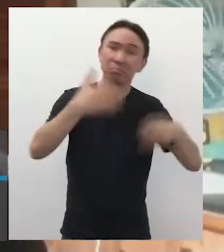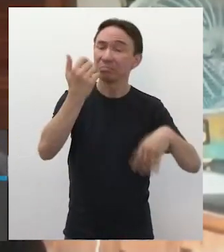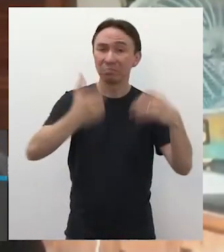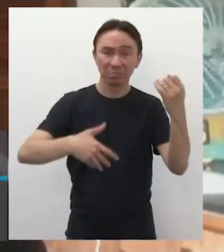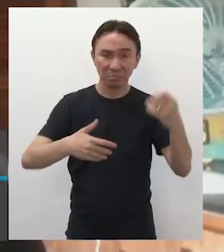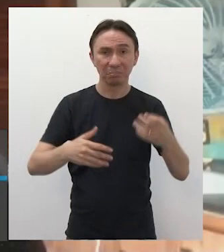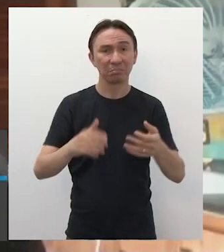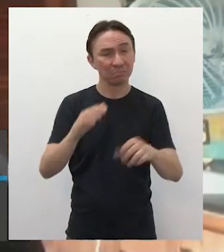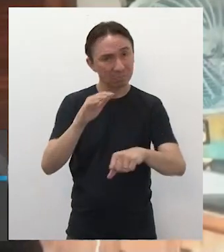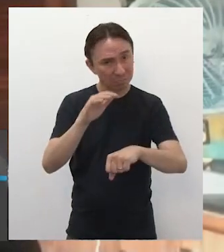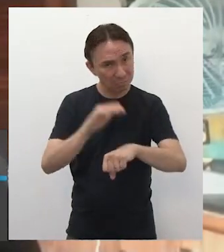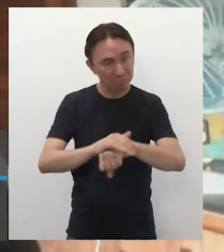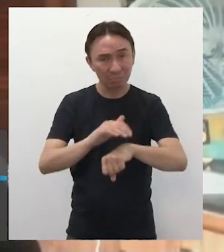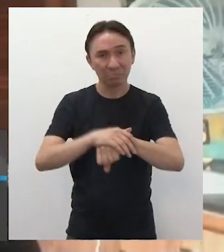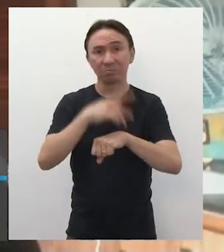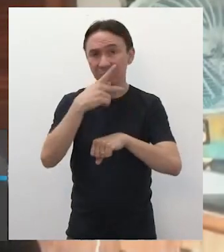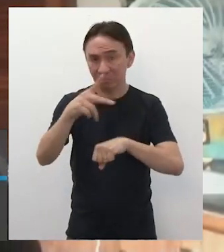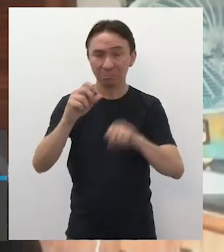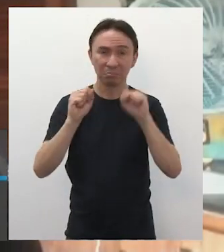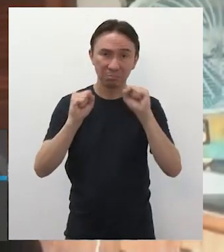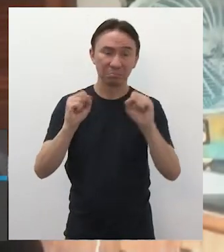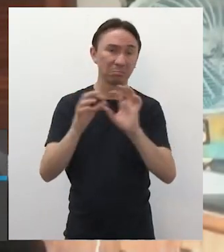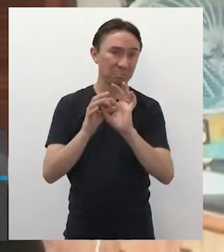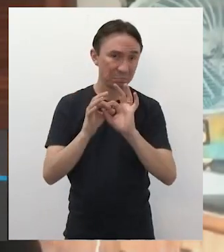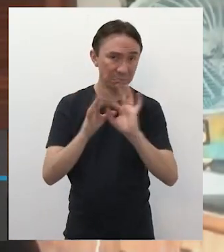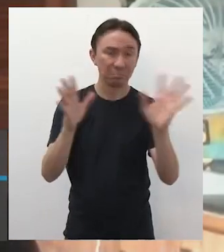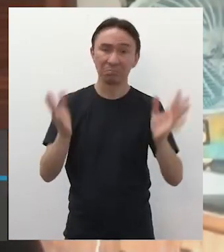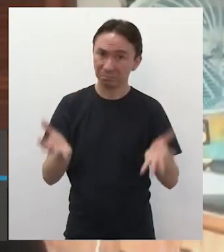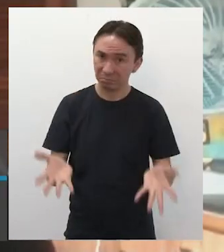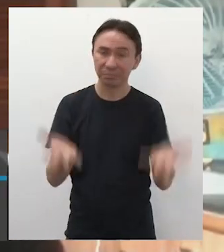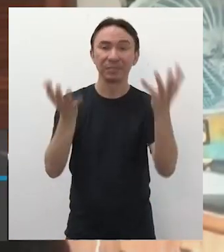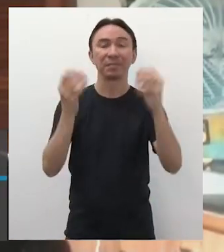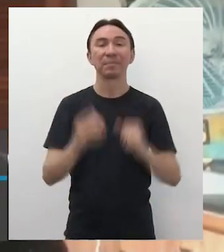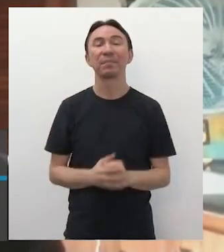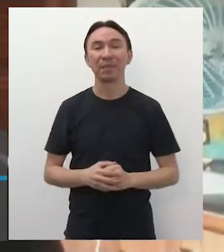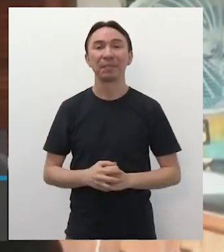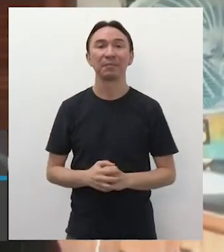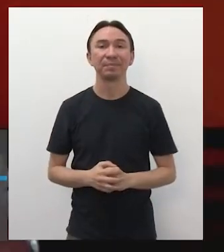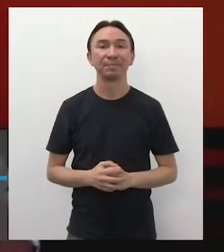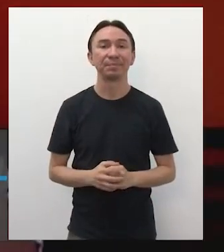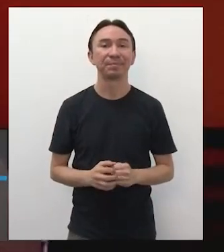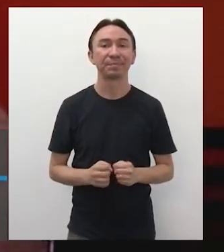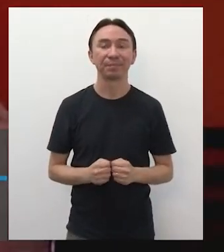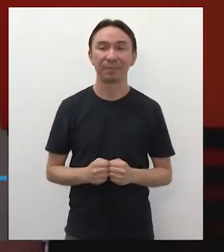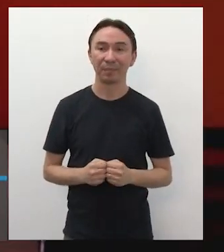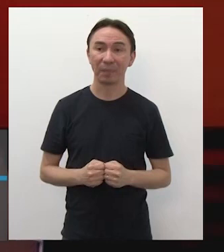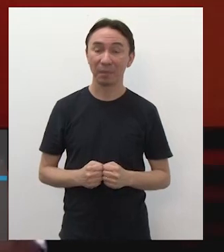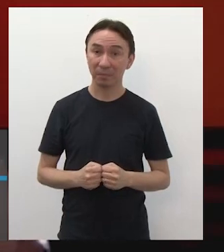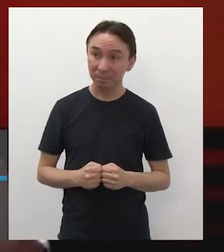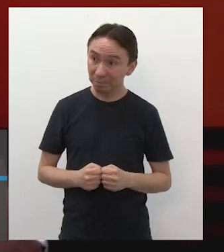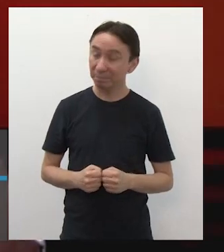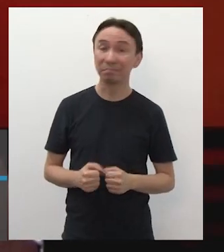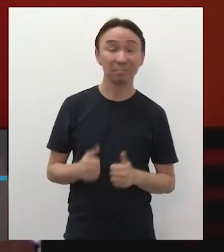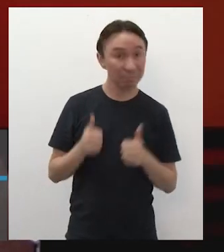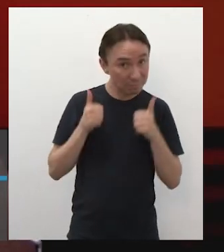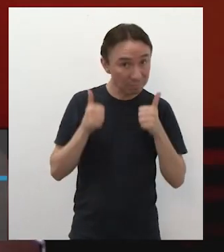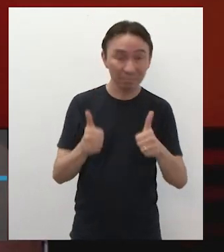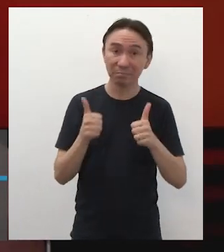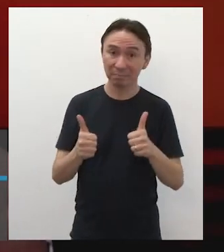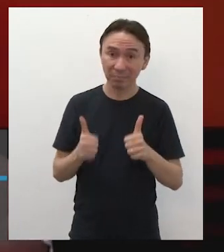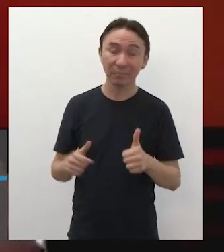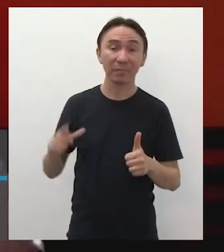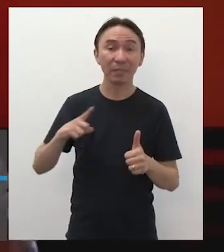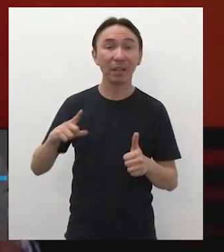ainda mais para a compreensão desse tema. Vamos lá, Silene. Oi, Flávia. Olha, nós temos aqui o